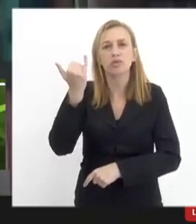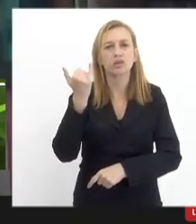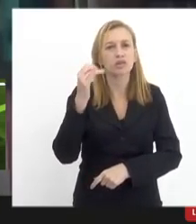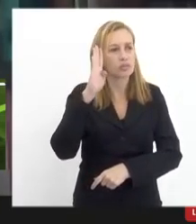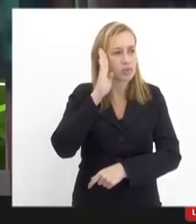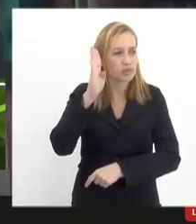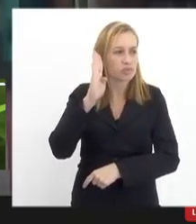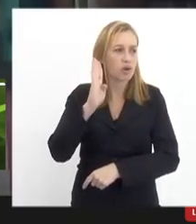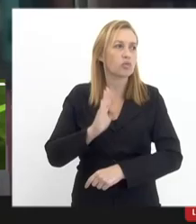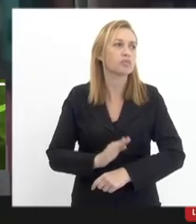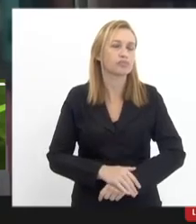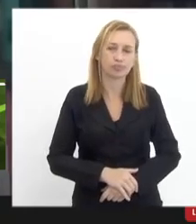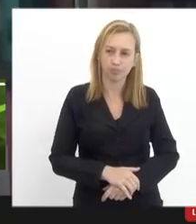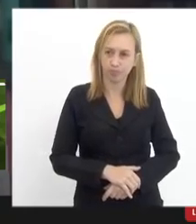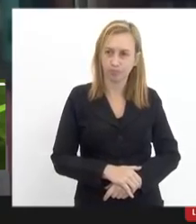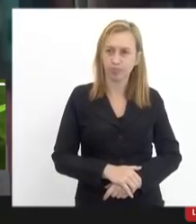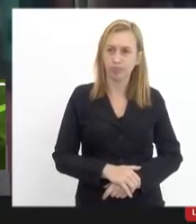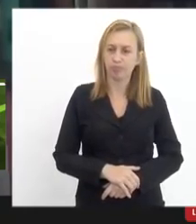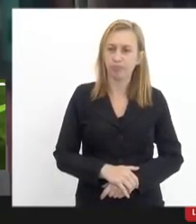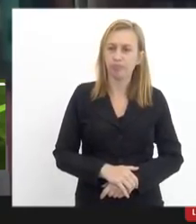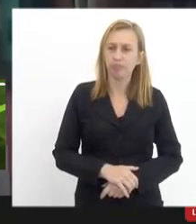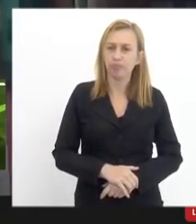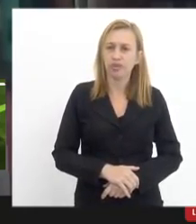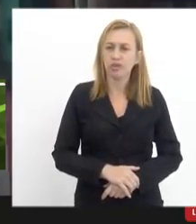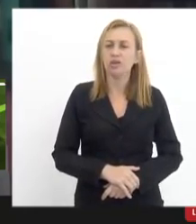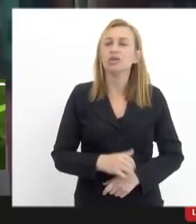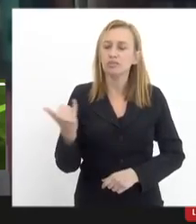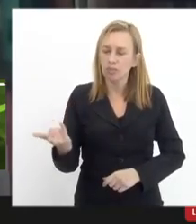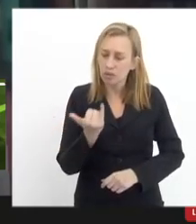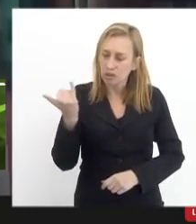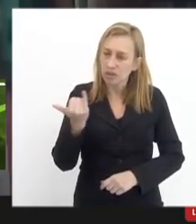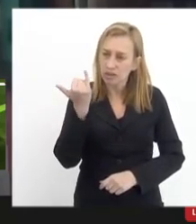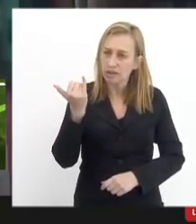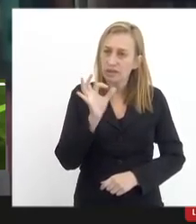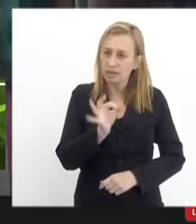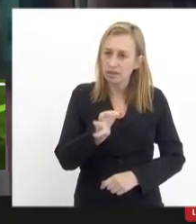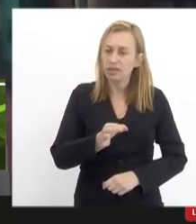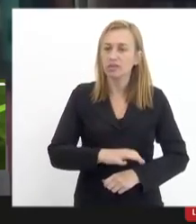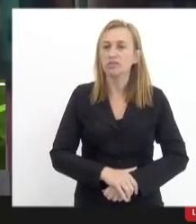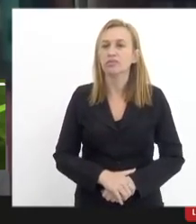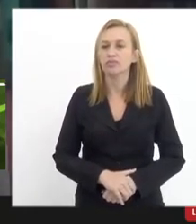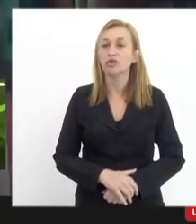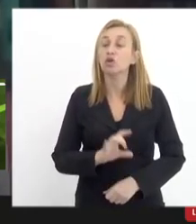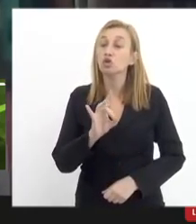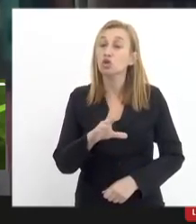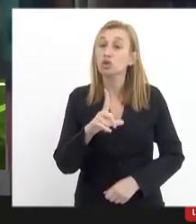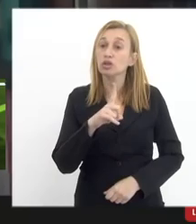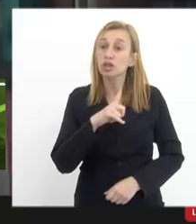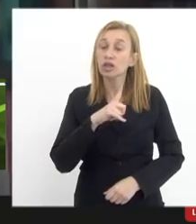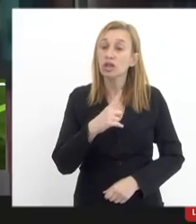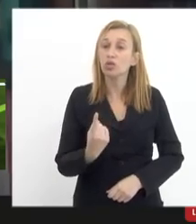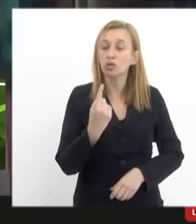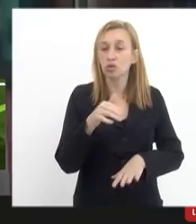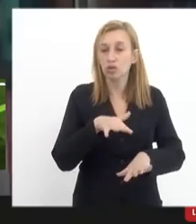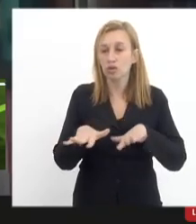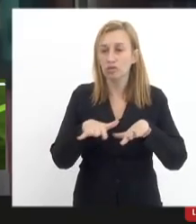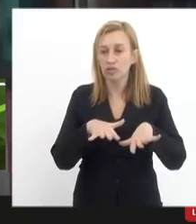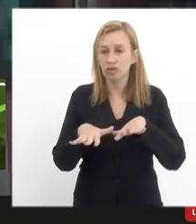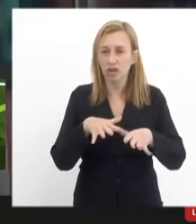podemos considerar como, por exemplo, de maior importância e relevância. Só existe a manifestação a